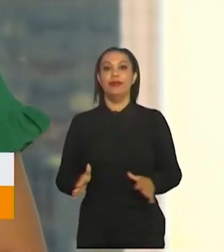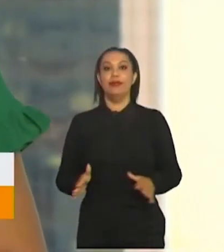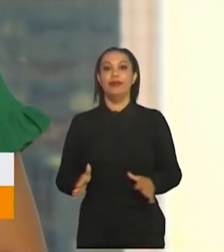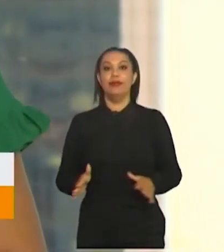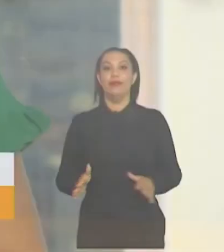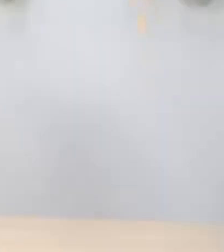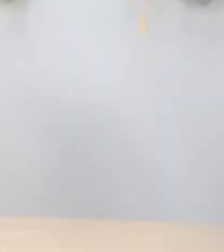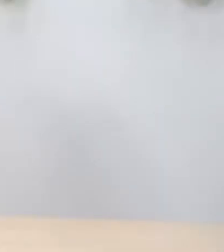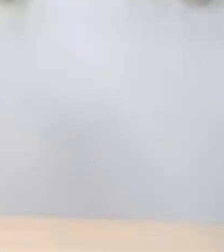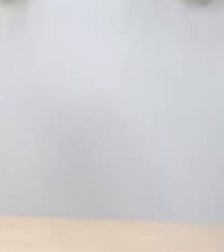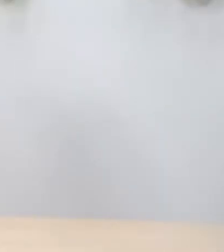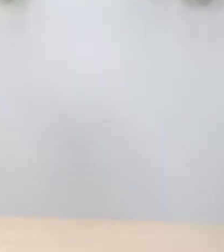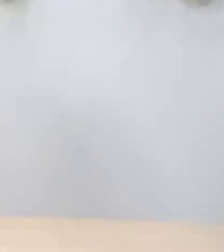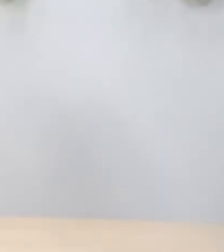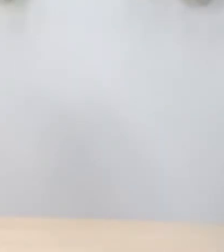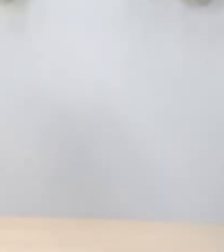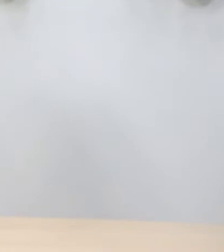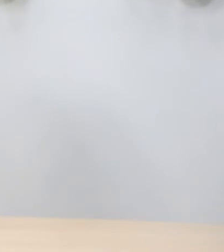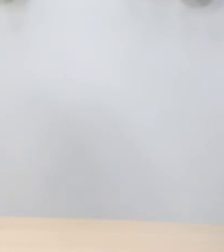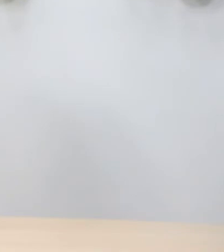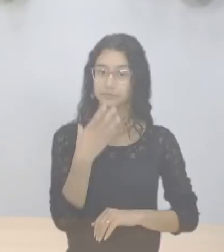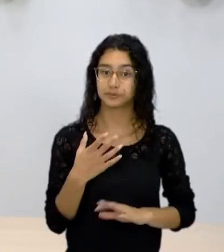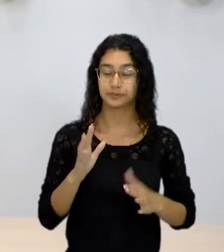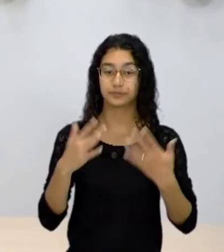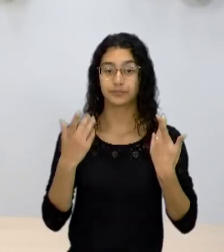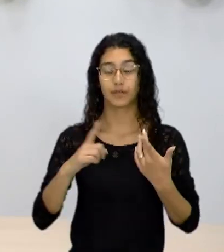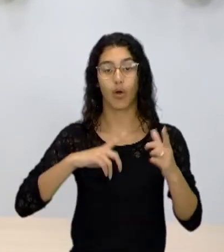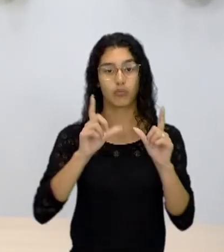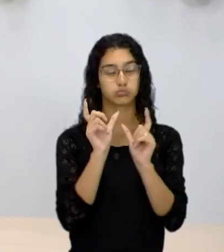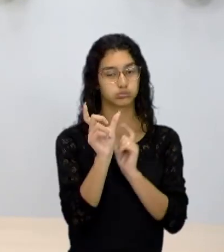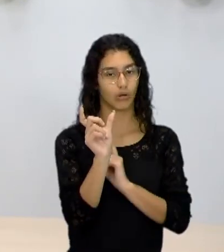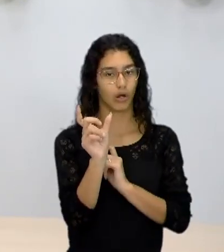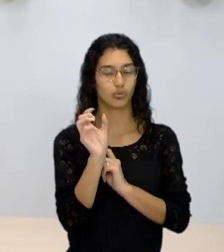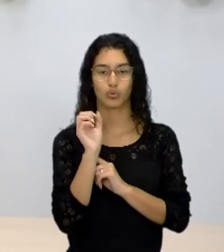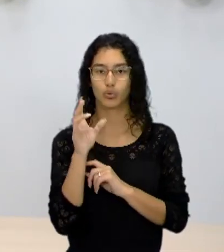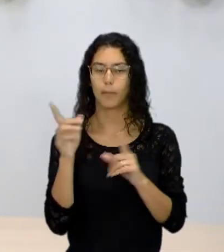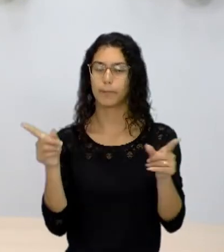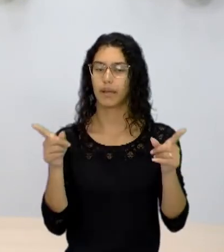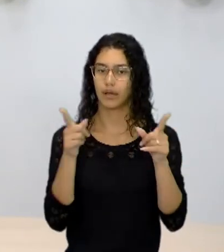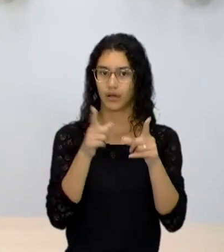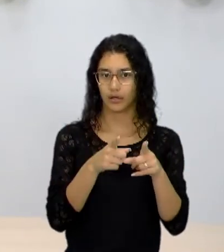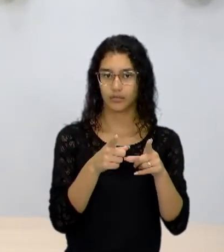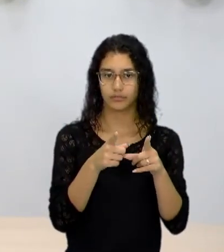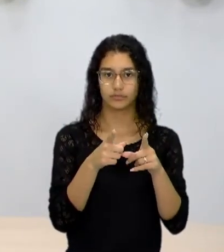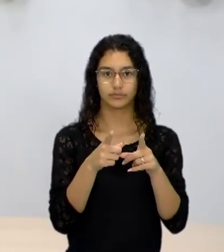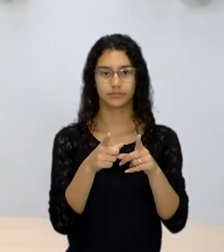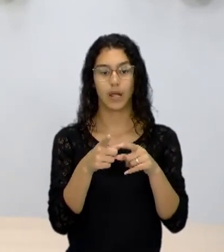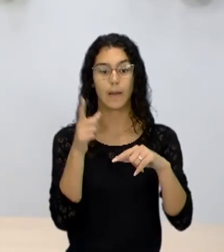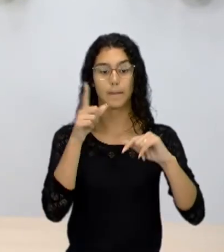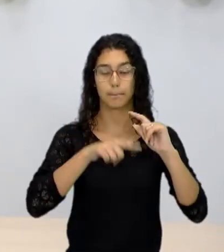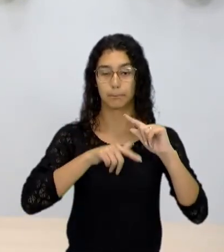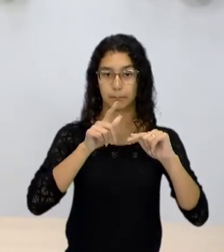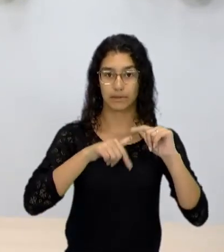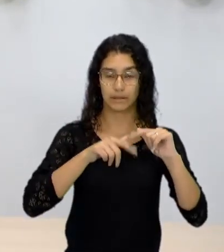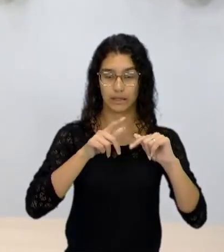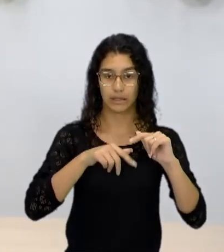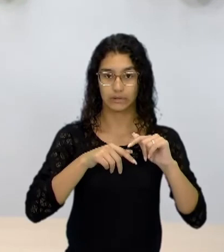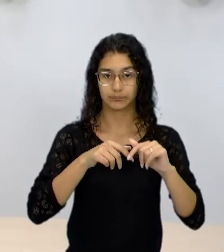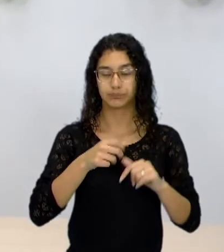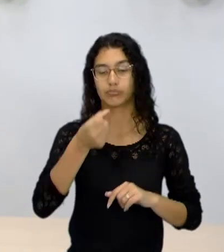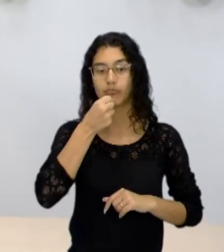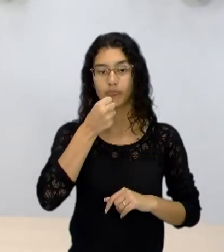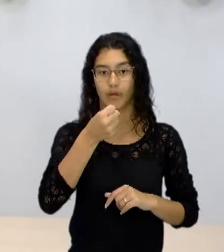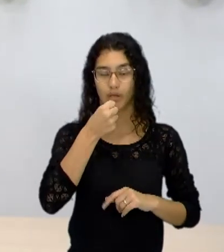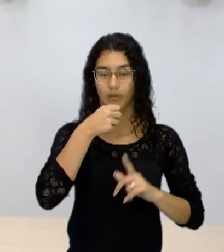condições. Muito bem. Então eu peguei um trechinho aí, é um trecho bem pequeno de uma matéria de jornal, é uma reportagem